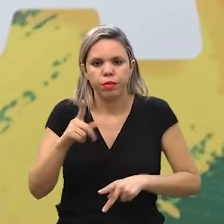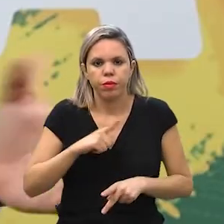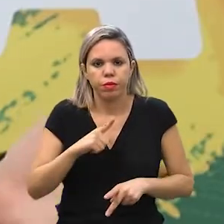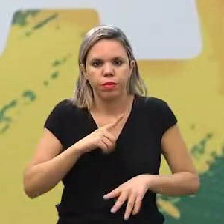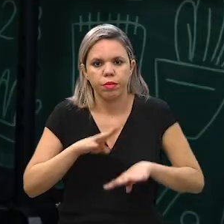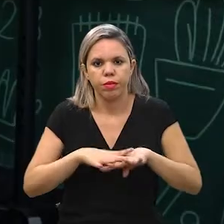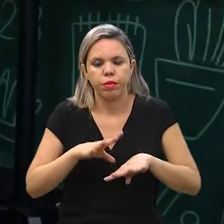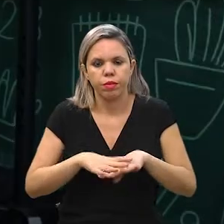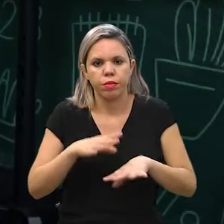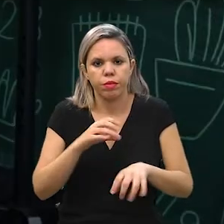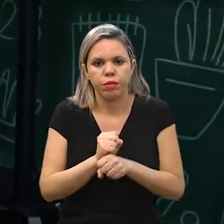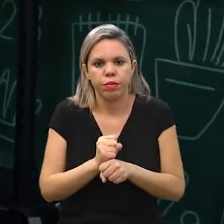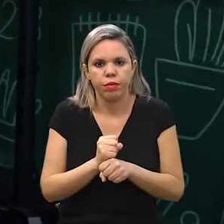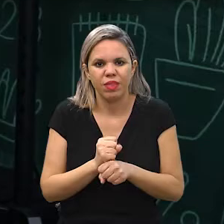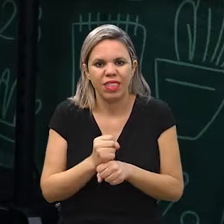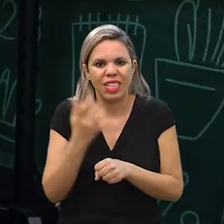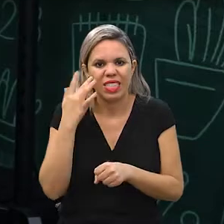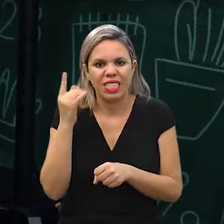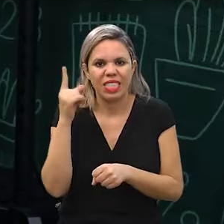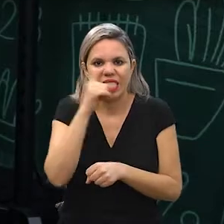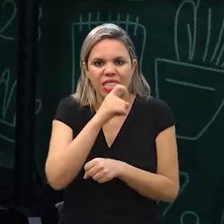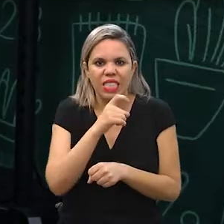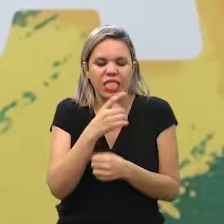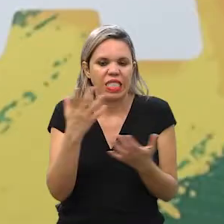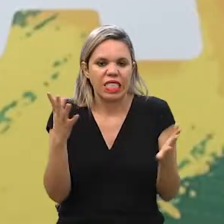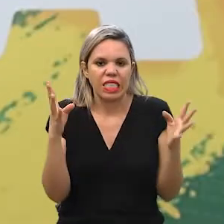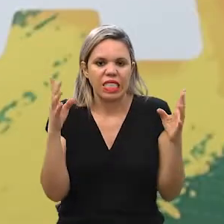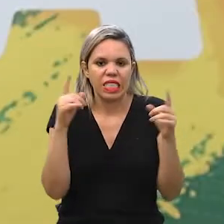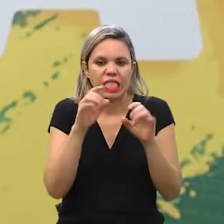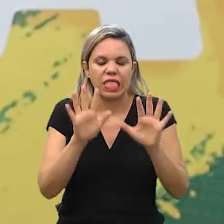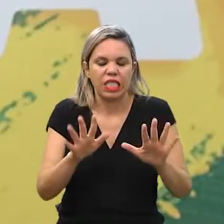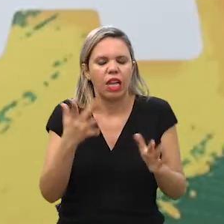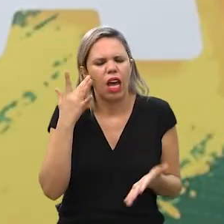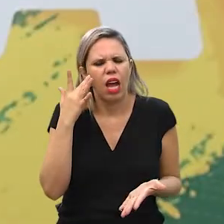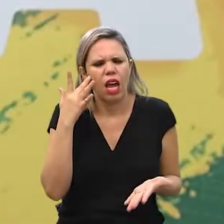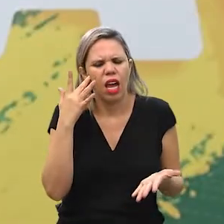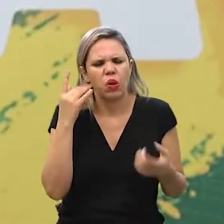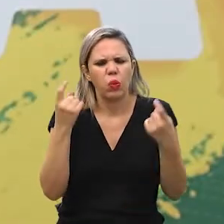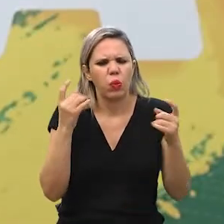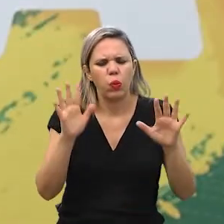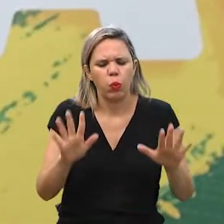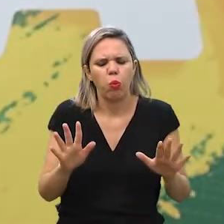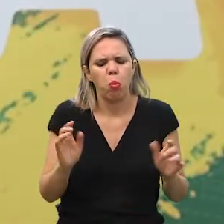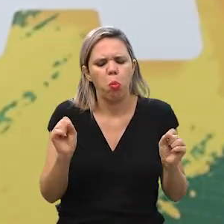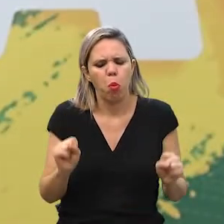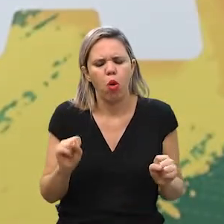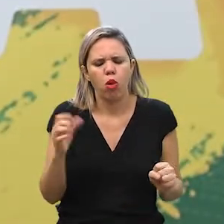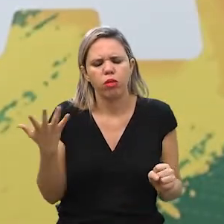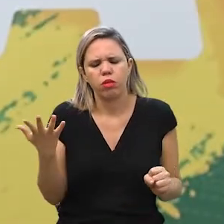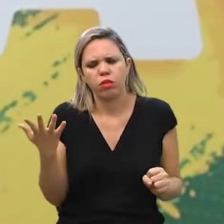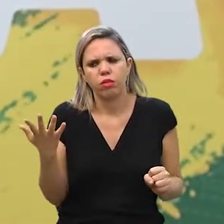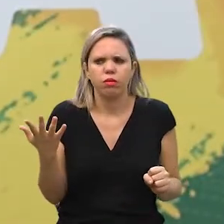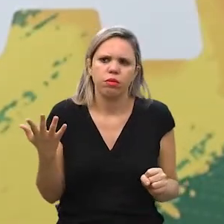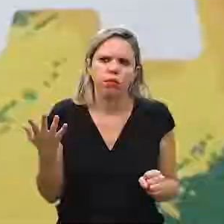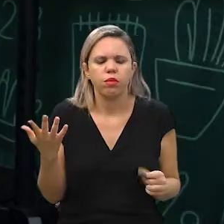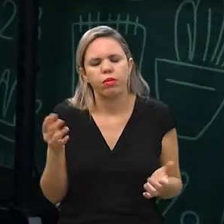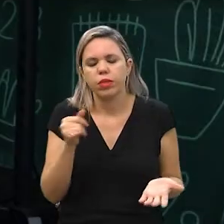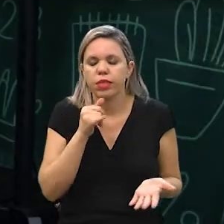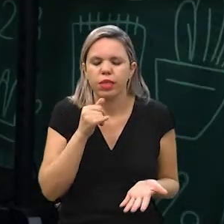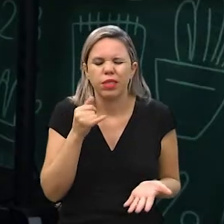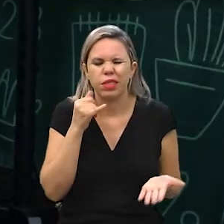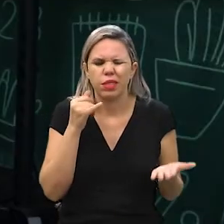a matemática como um bicho de 7 cabeças, né? Você acha que isso pode ser até uma